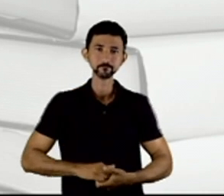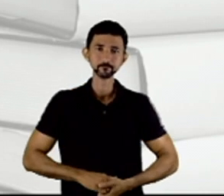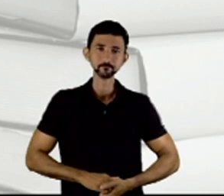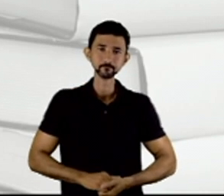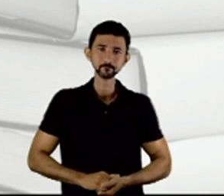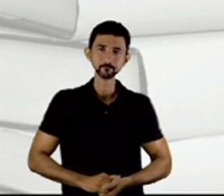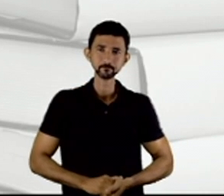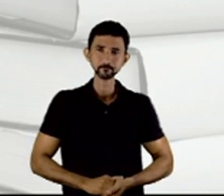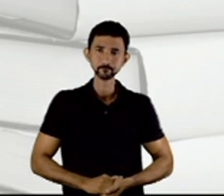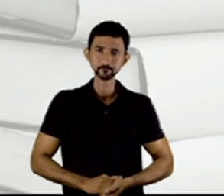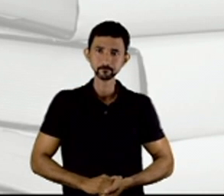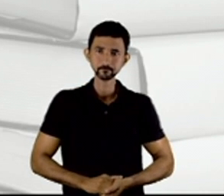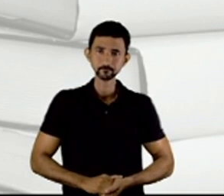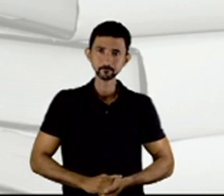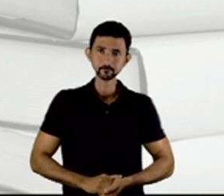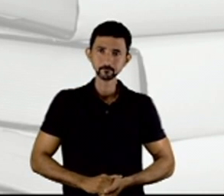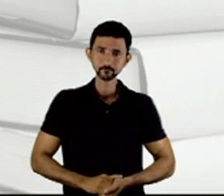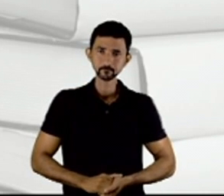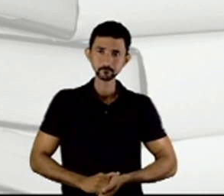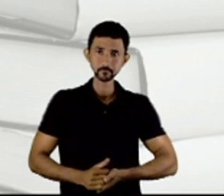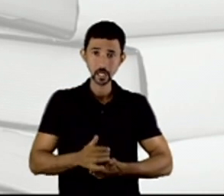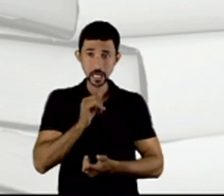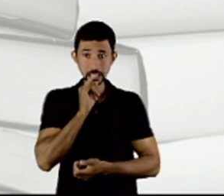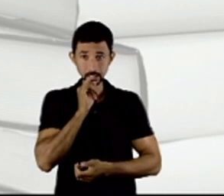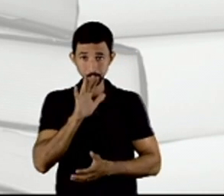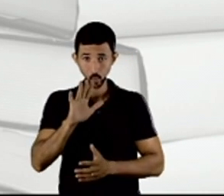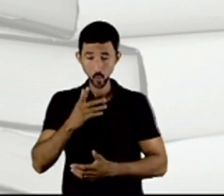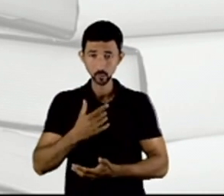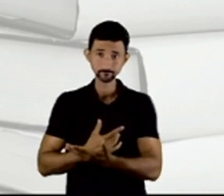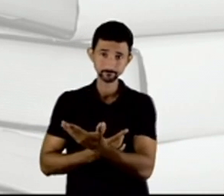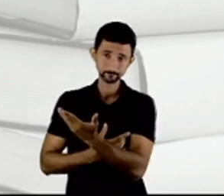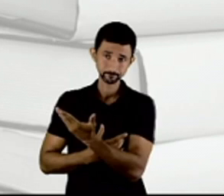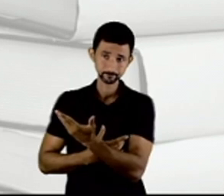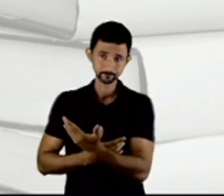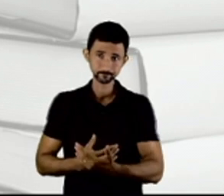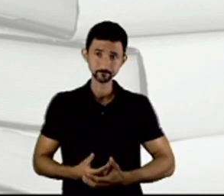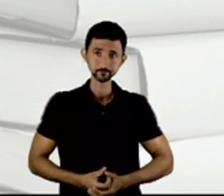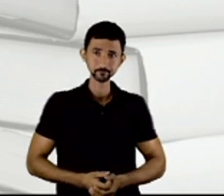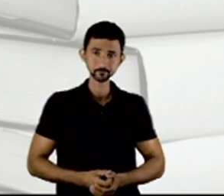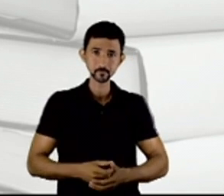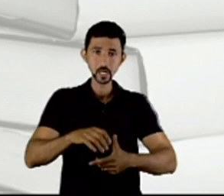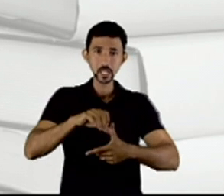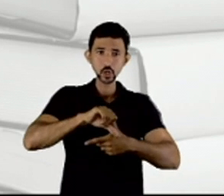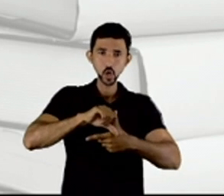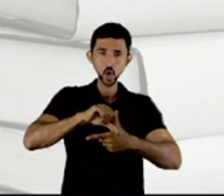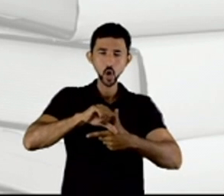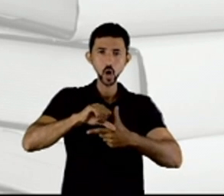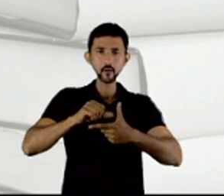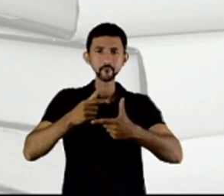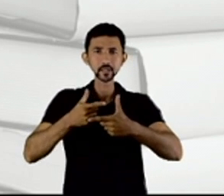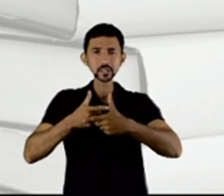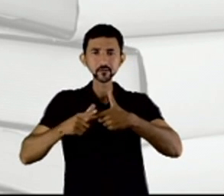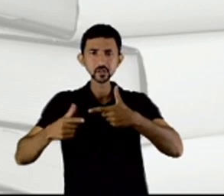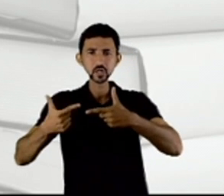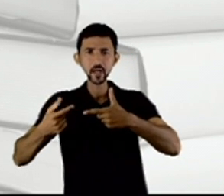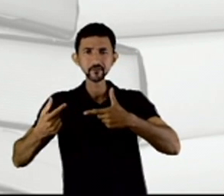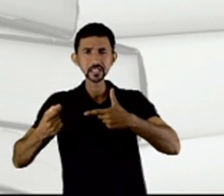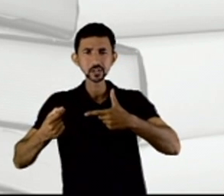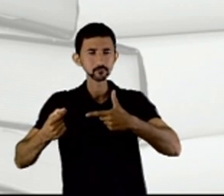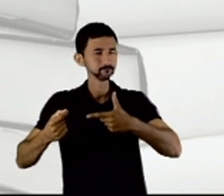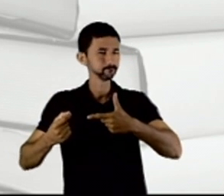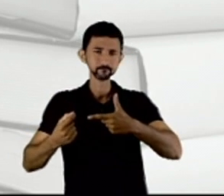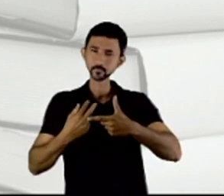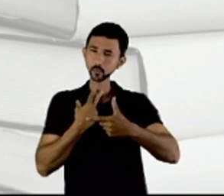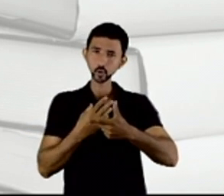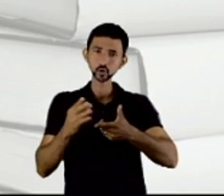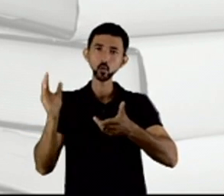viáveis. Então, eu diria assim para vocês: 9 dá para dividir por 20? Não. Então, vamos acrescentar um